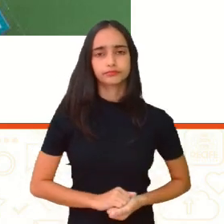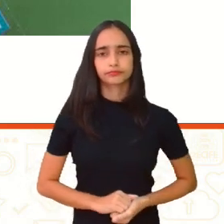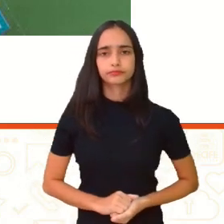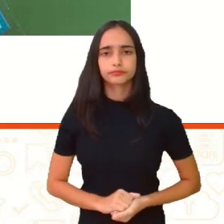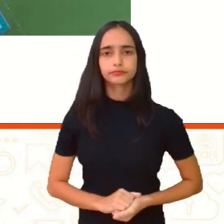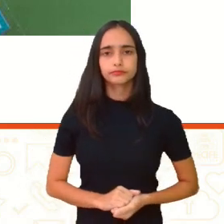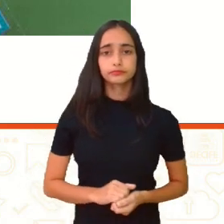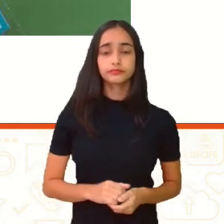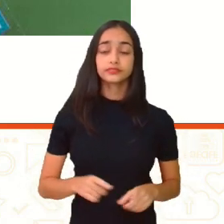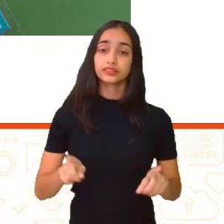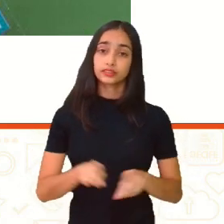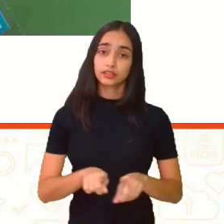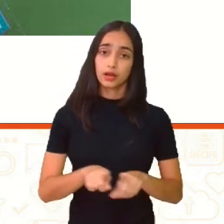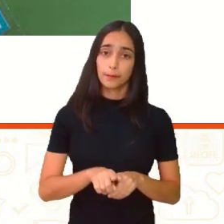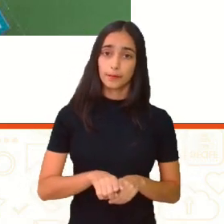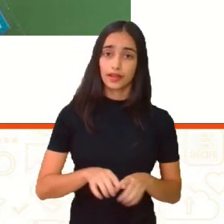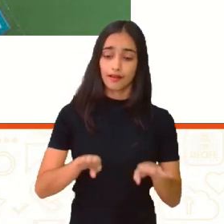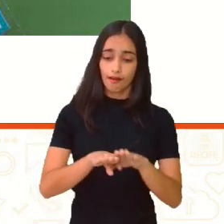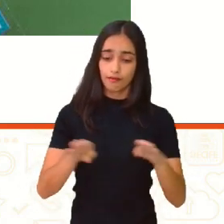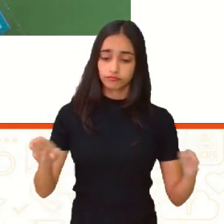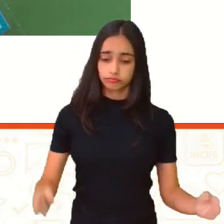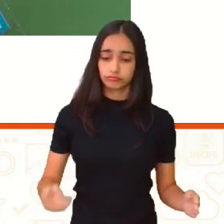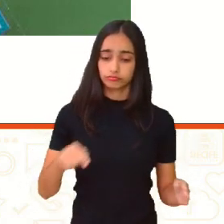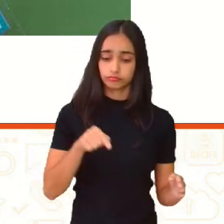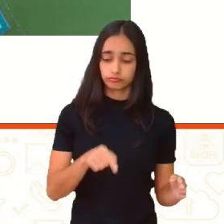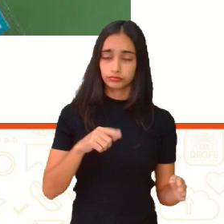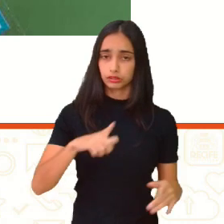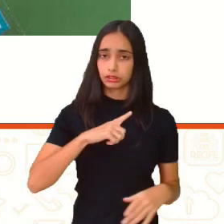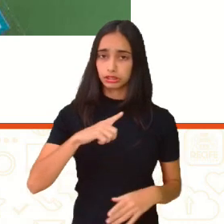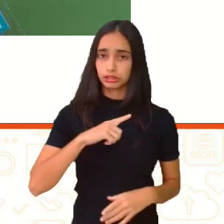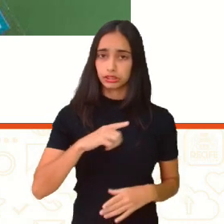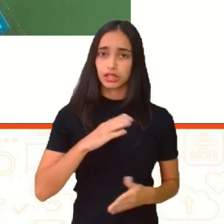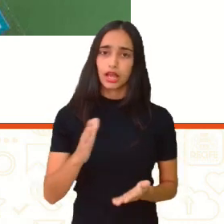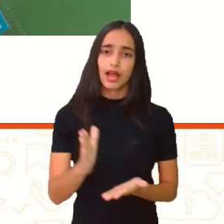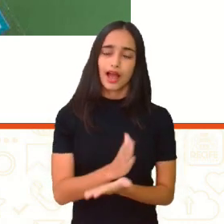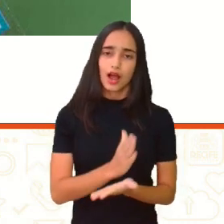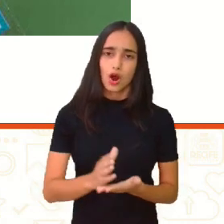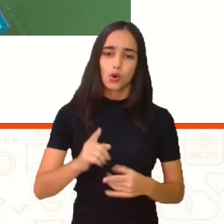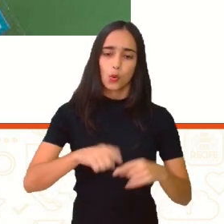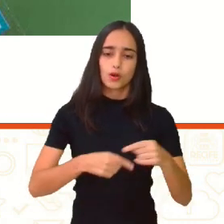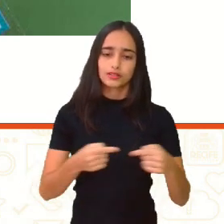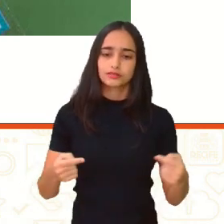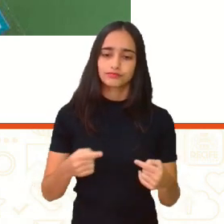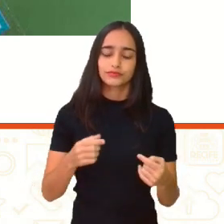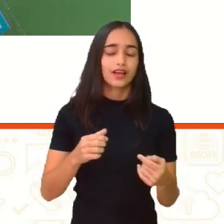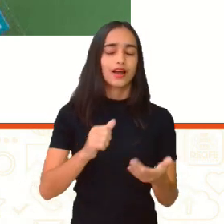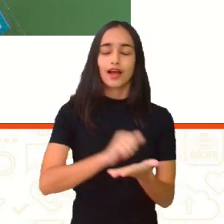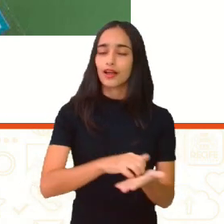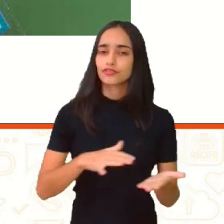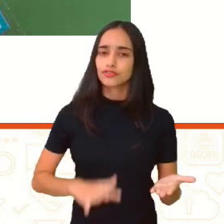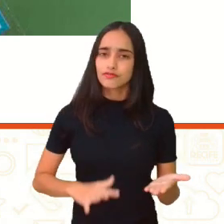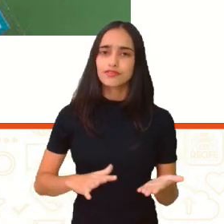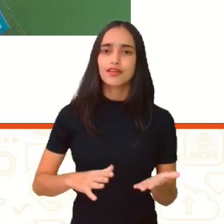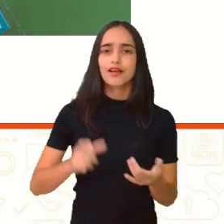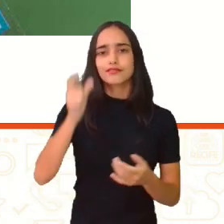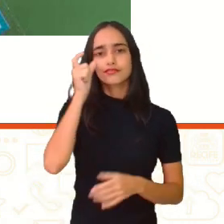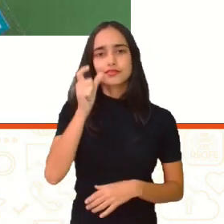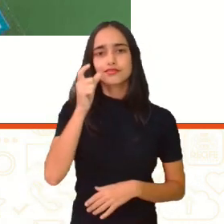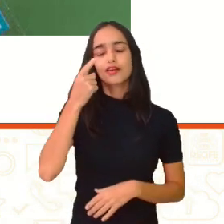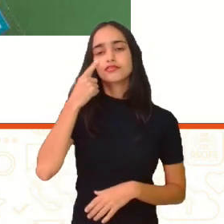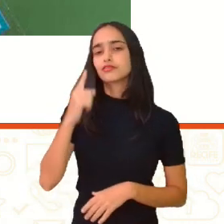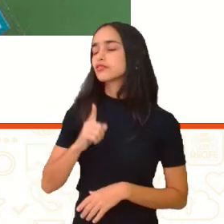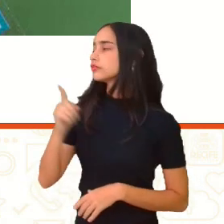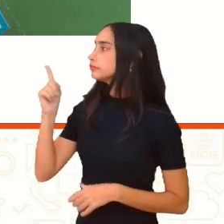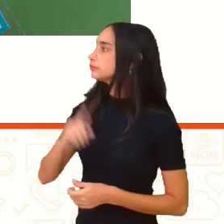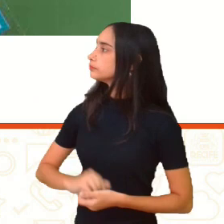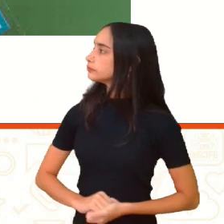outra. E aqui a gente tem algumas atividades que são interessantes para a gente trabalhar com rimas, né? Aqui na nossa mesa. Veja,